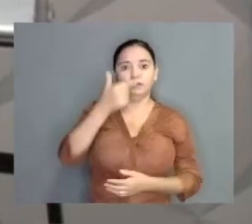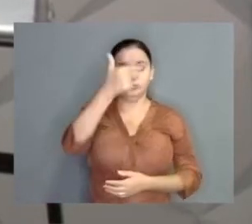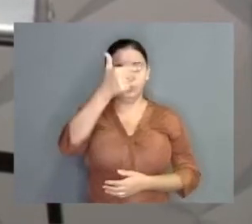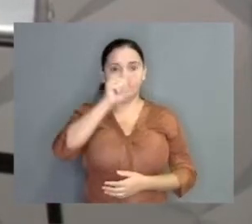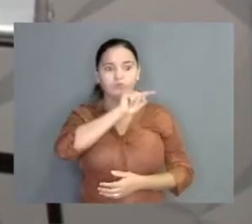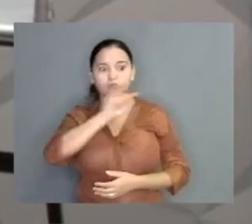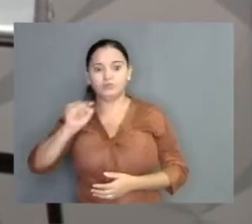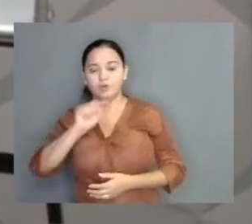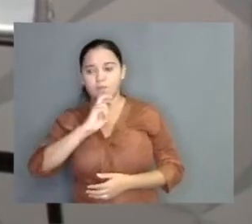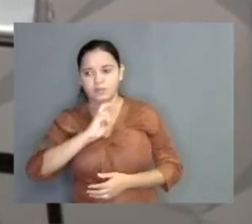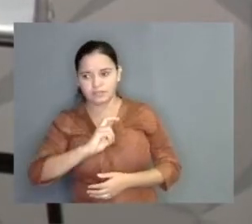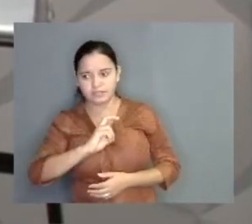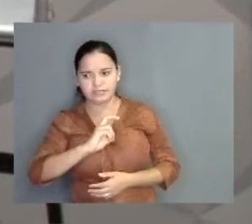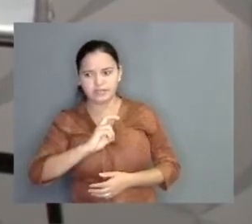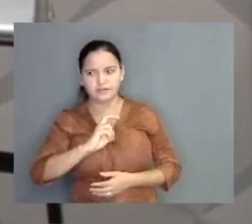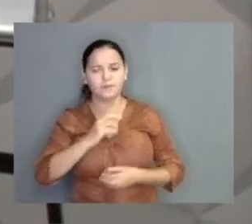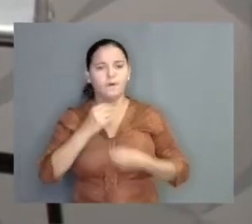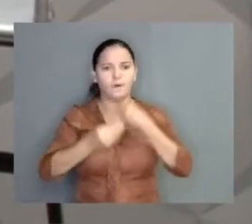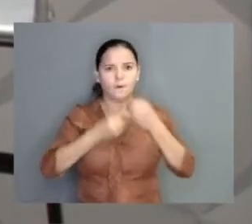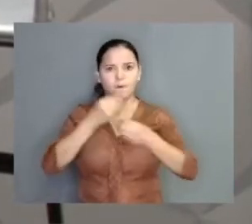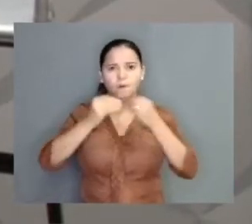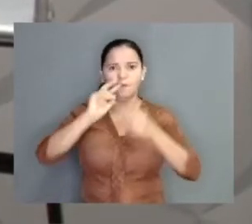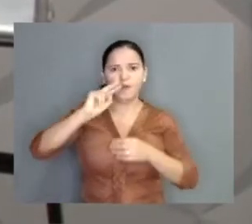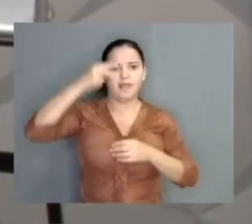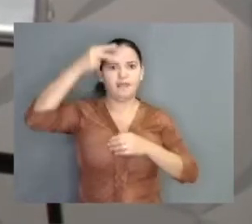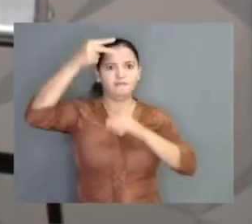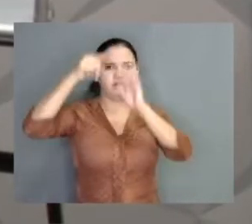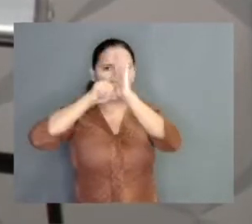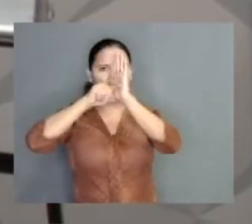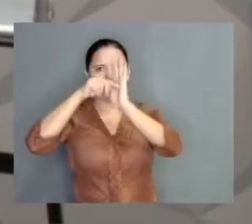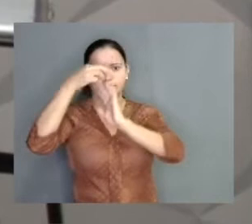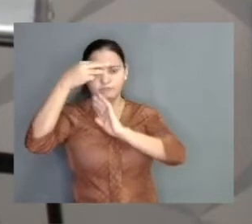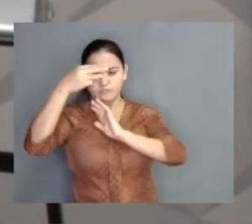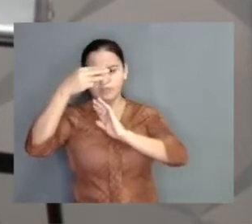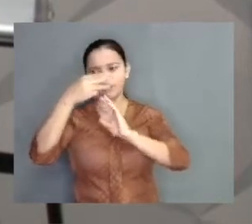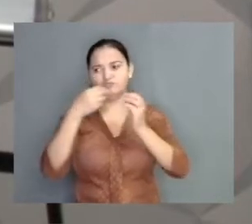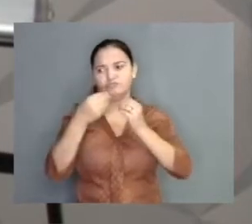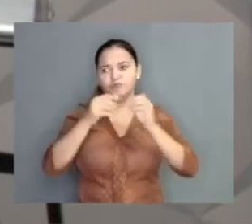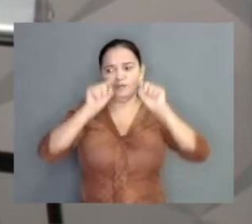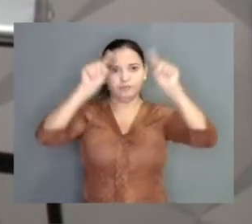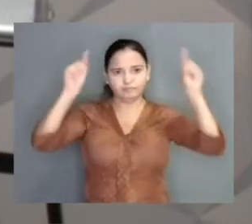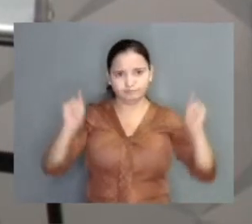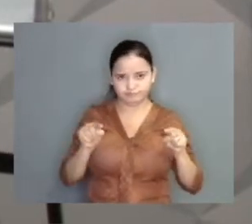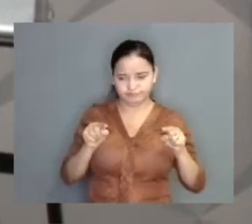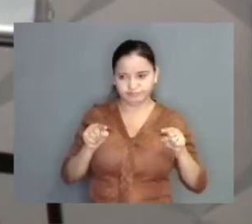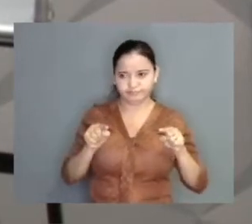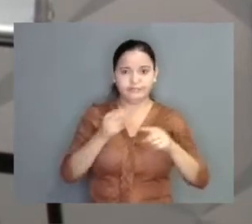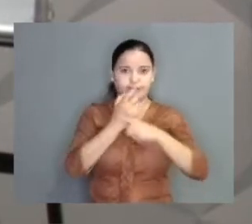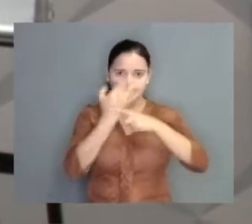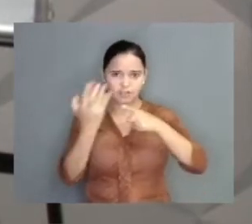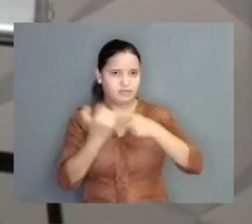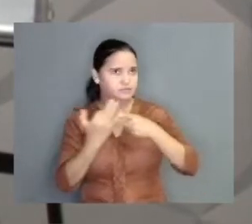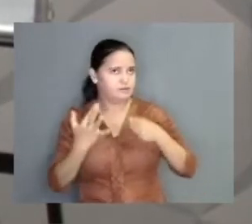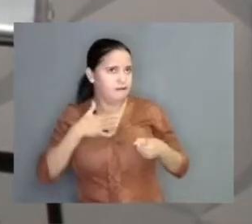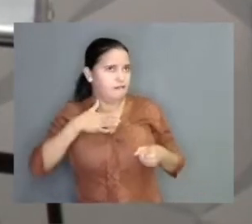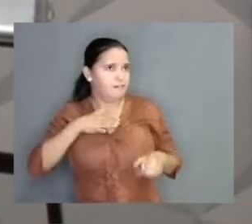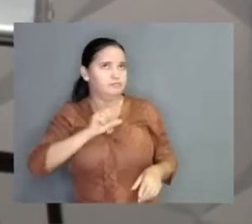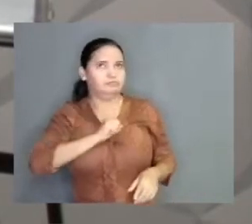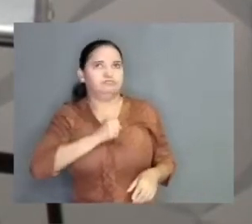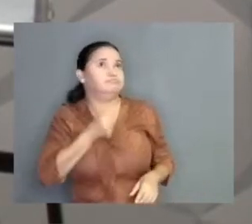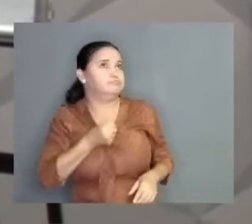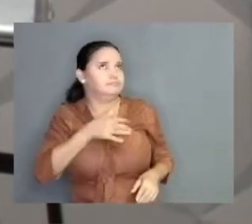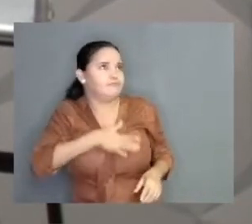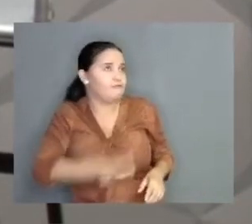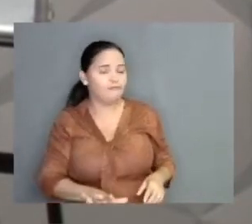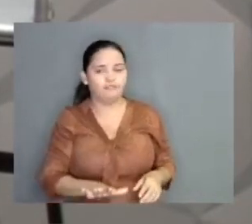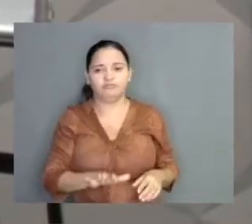elevado a menos 3. Poxa, professor, eu odeio fração. Não chora. Calma o coração